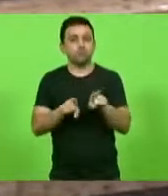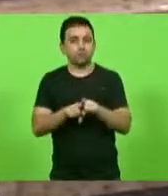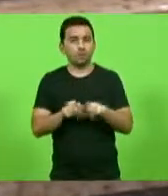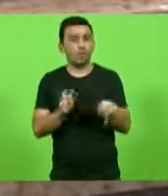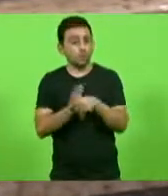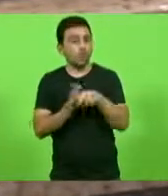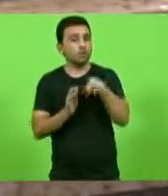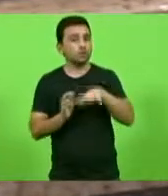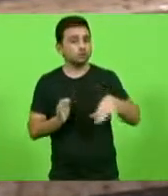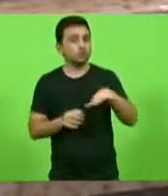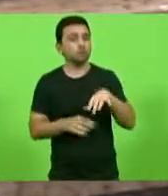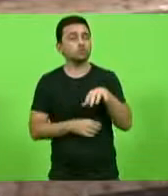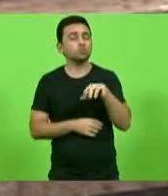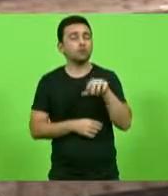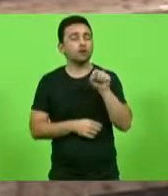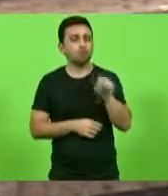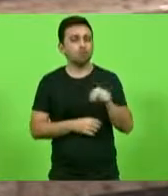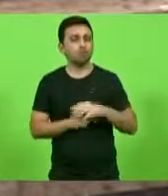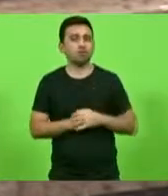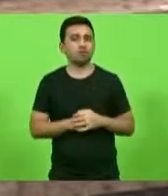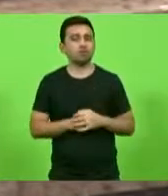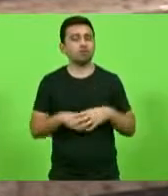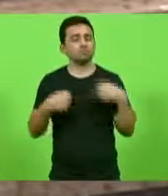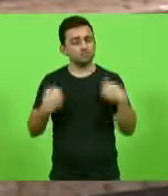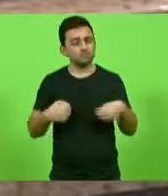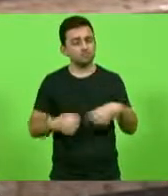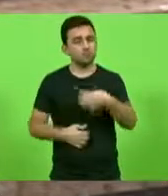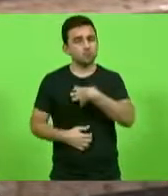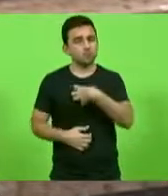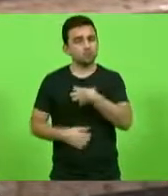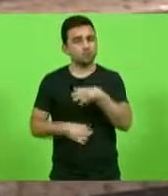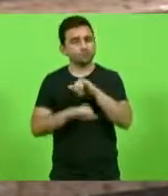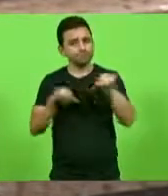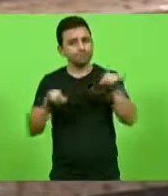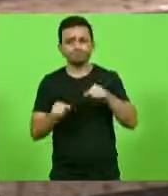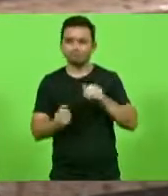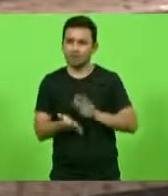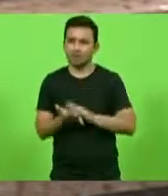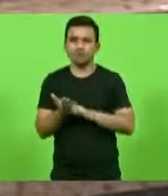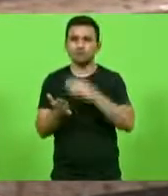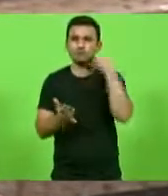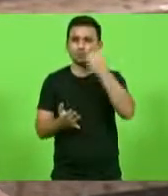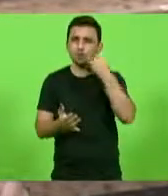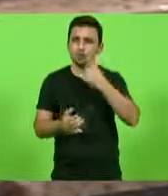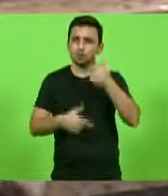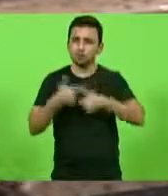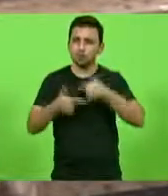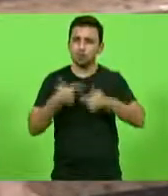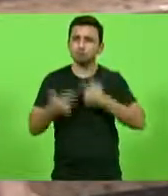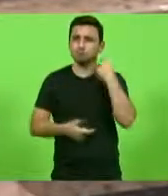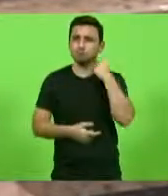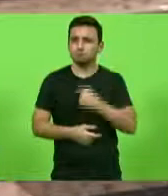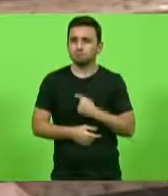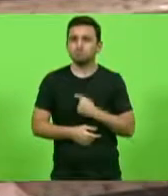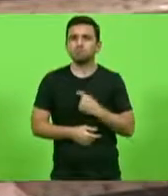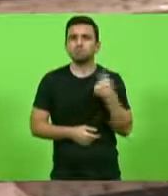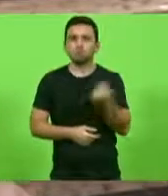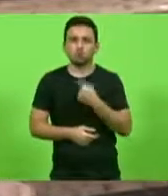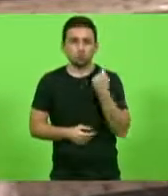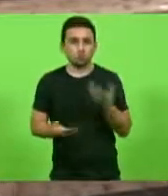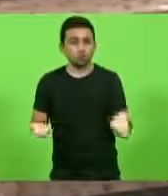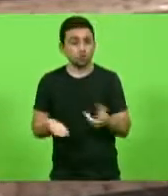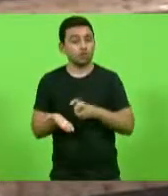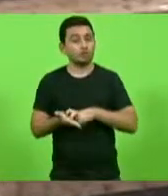região. Essa é a sensação que nós temos que passar lá. Parabéns, deputado, um excelente trabalho, deputado Silvio Drevig, que nós fizemos aqui hoje na parte da